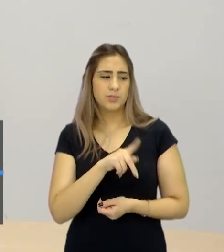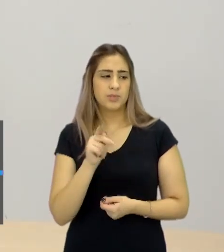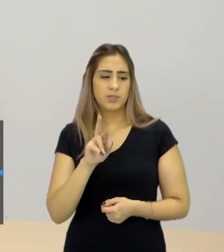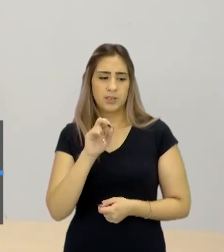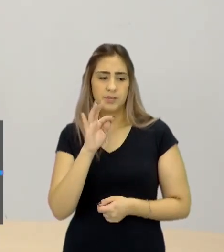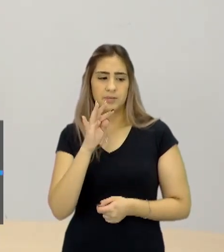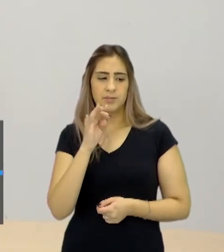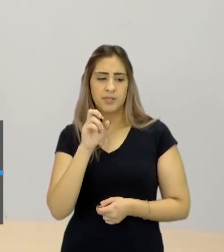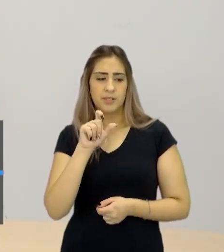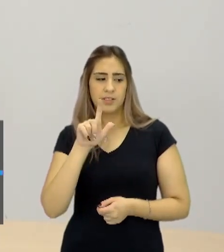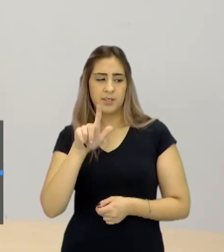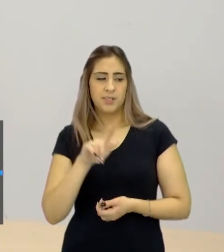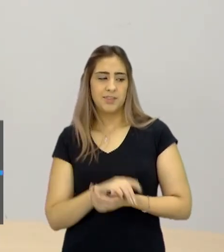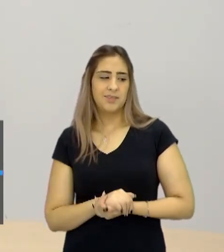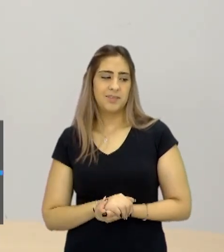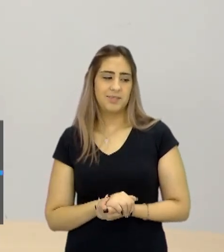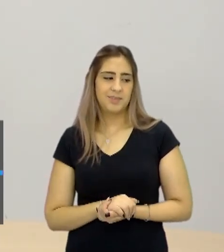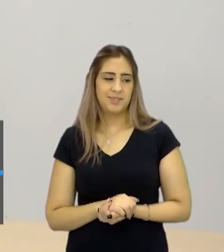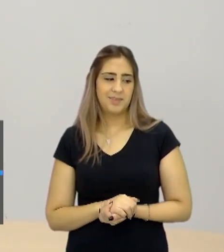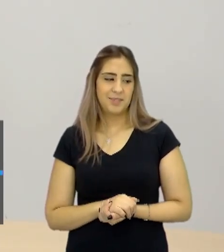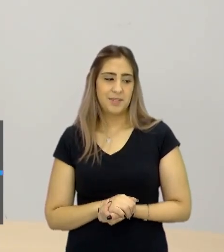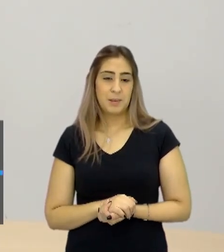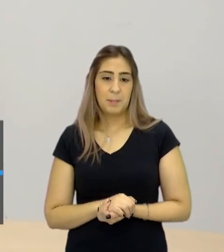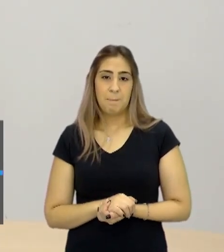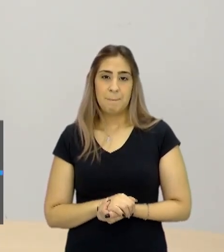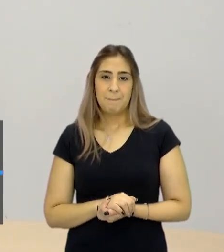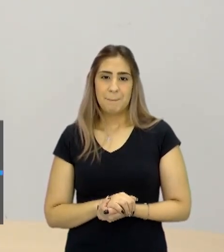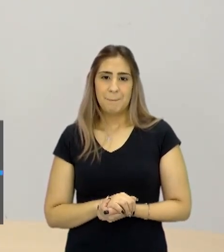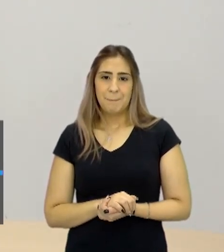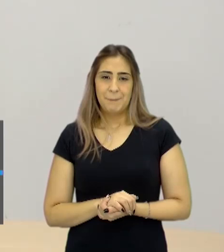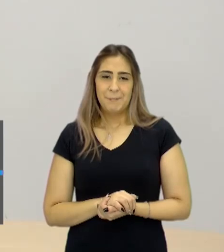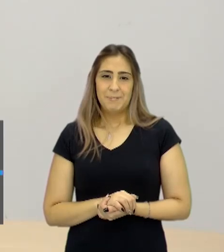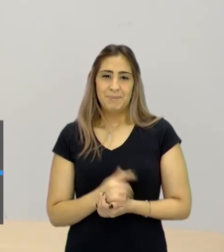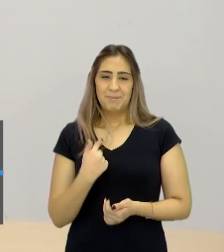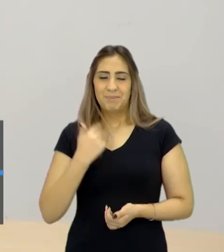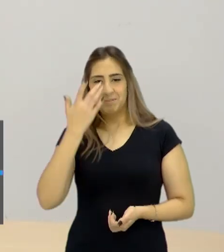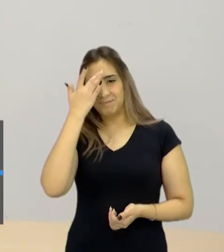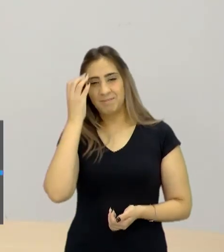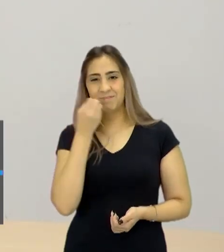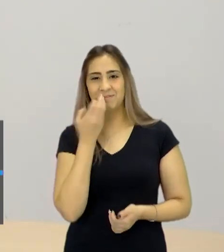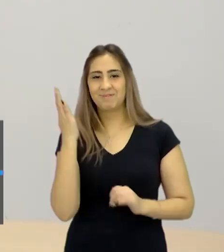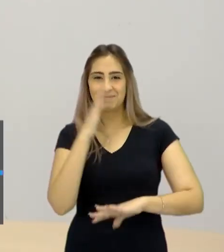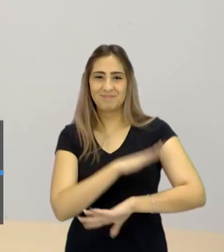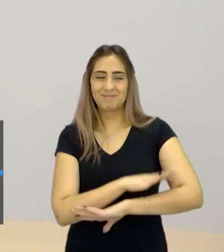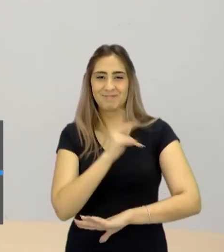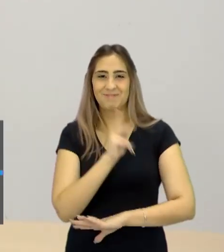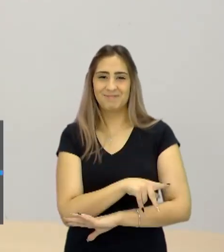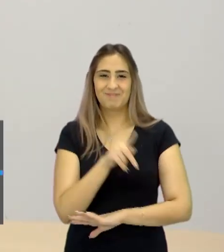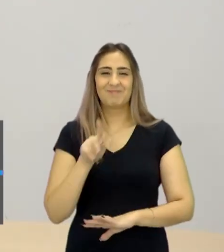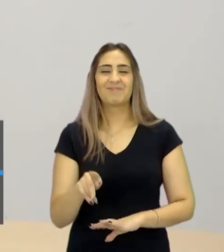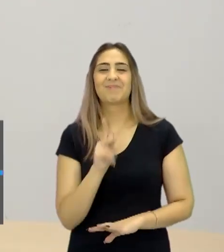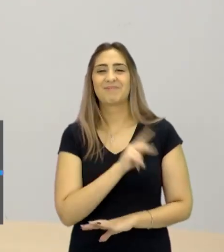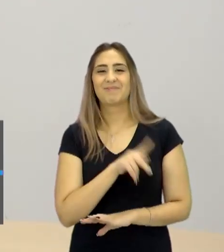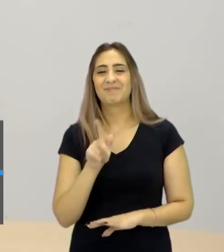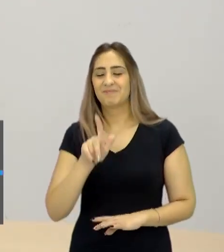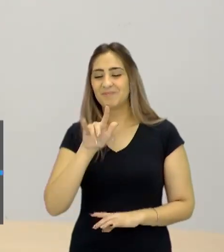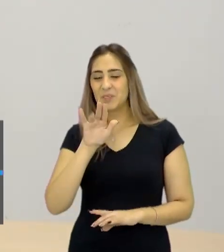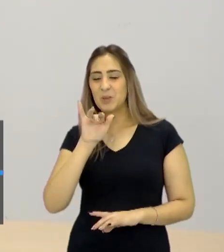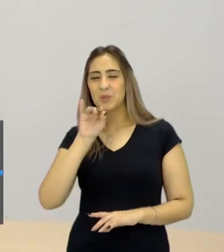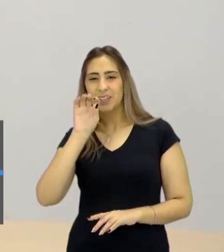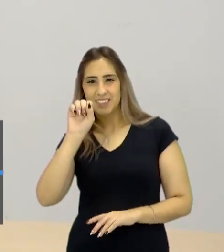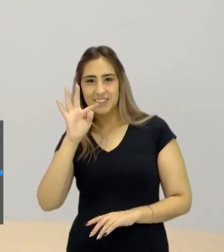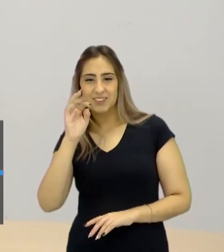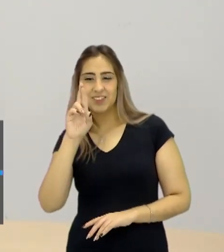da PEI. Professor Dr. Domingos de Magalhães, de Jaú. Boa tarde, professor. Tem o professor Luiz Fernando novamente,